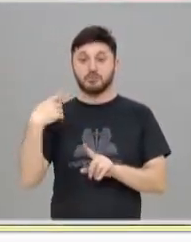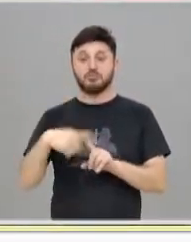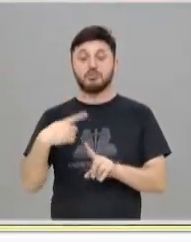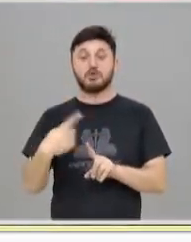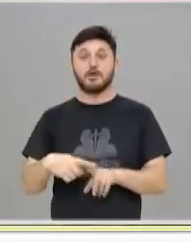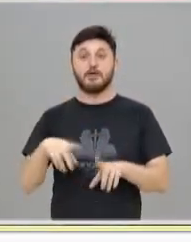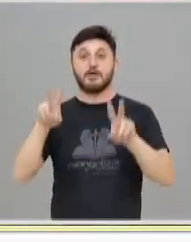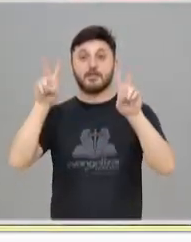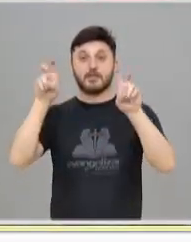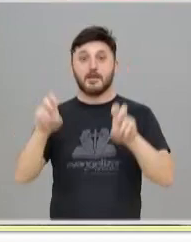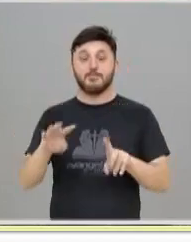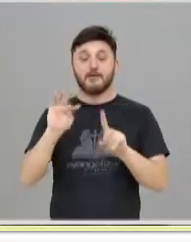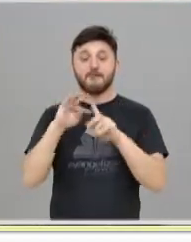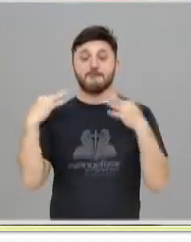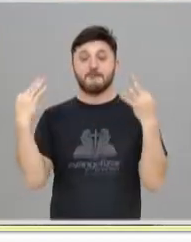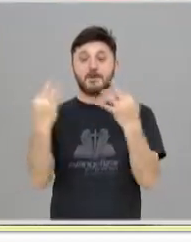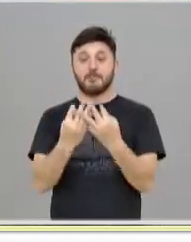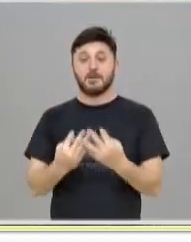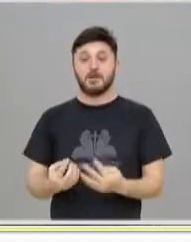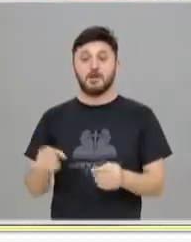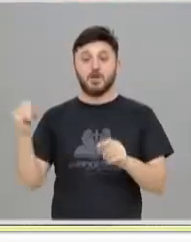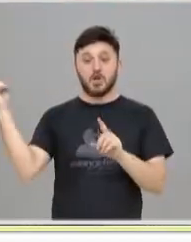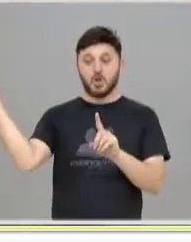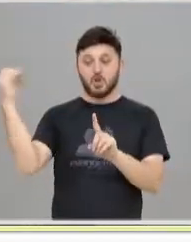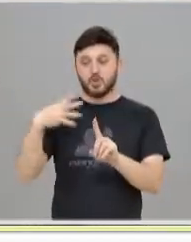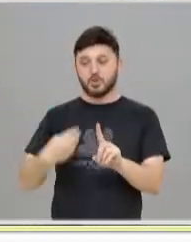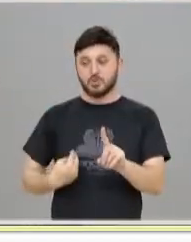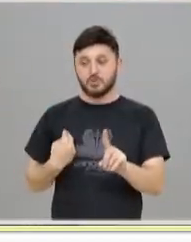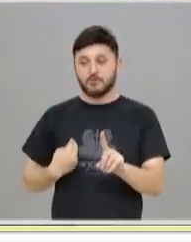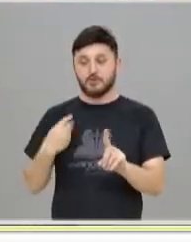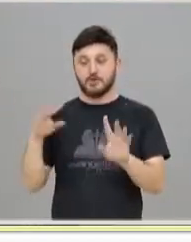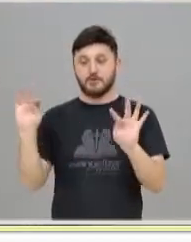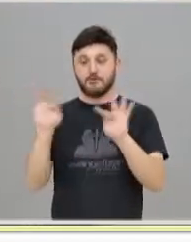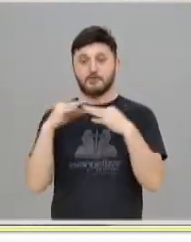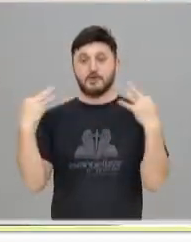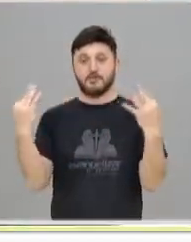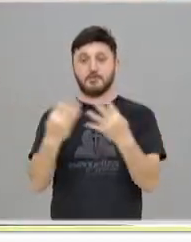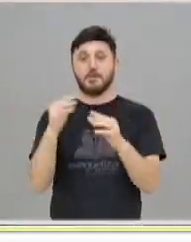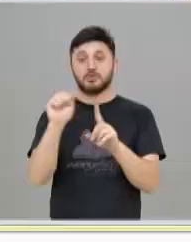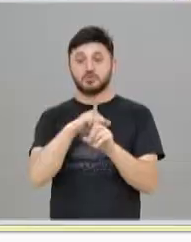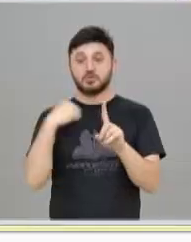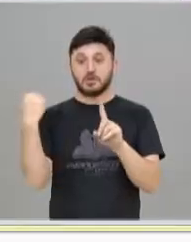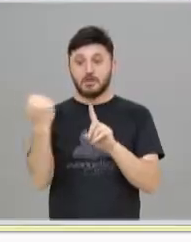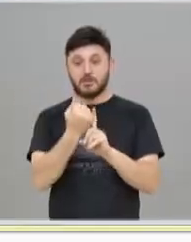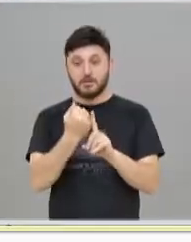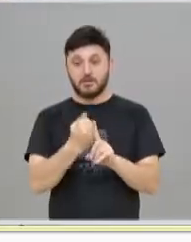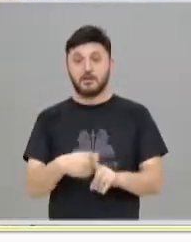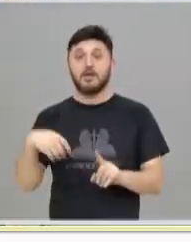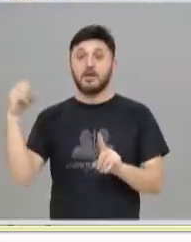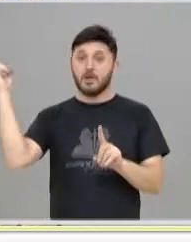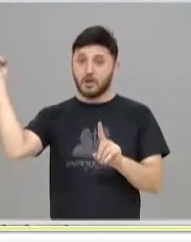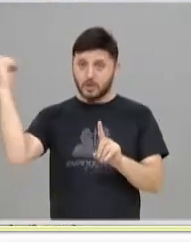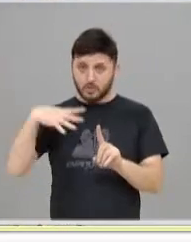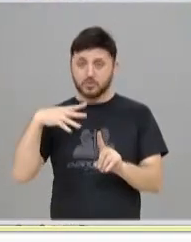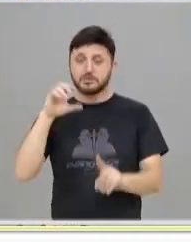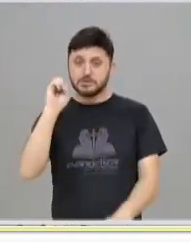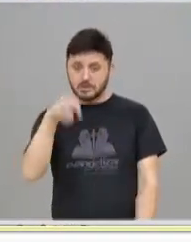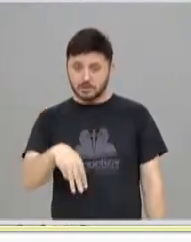uma luz para a vida em sociedade. Repito, família, uma luz.